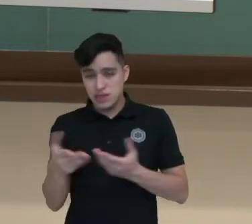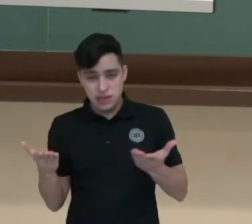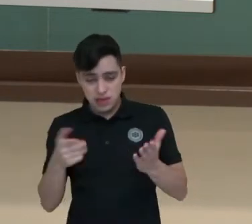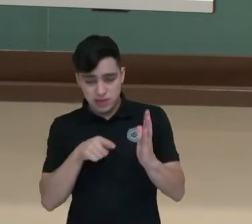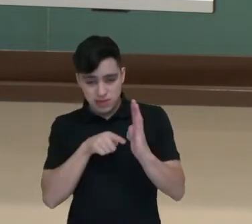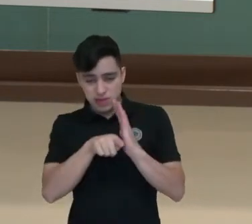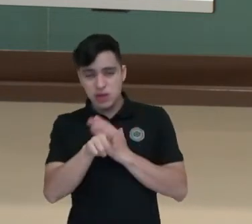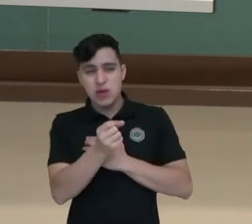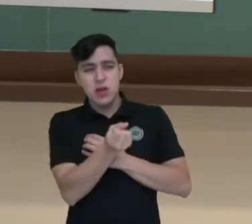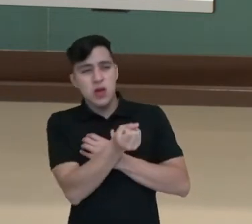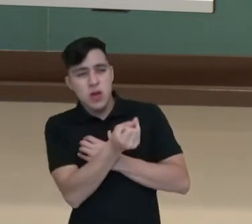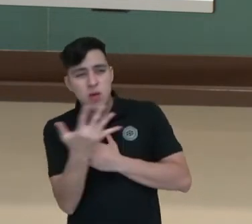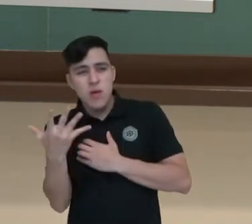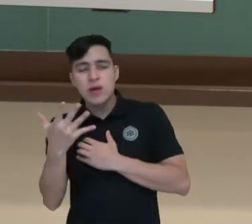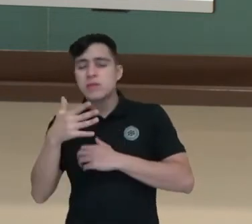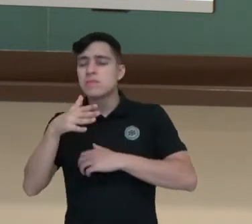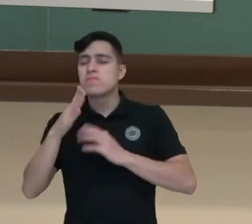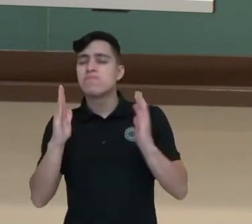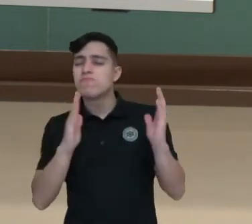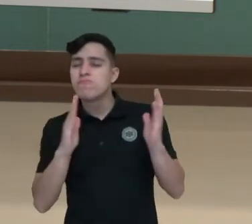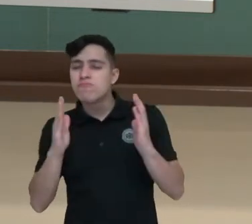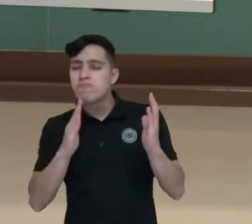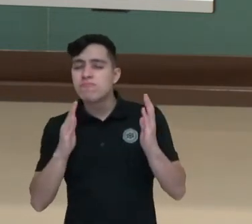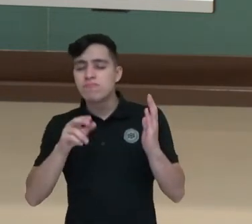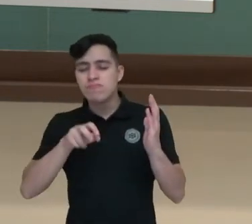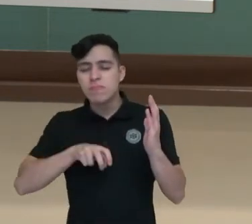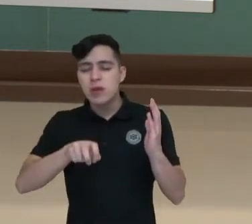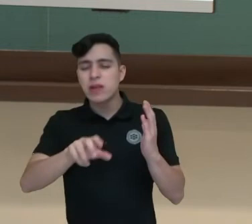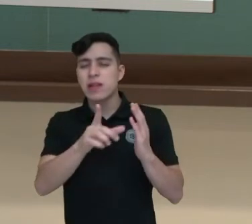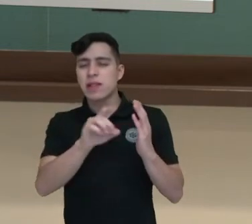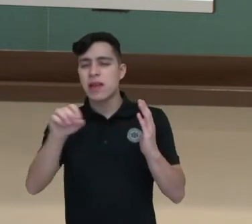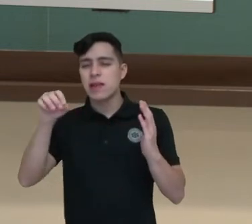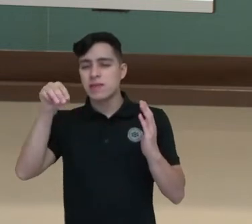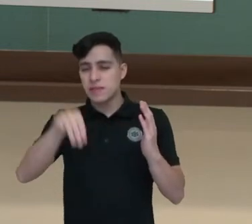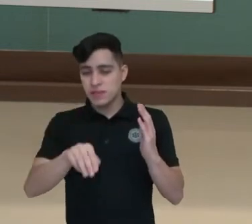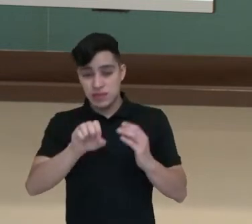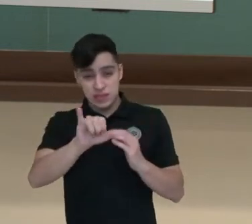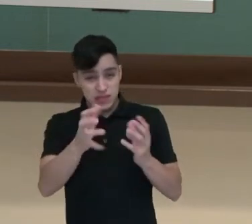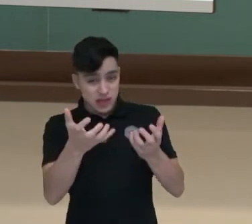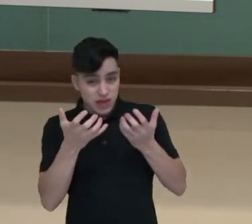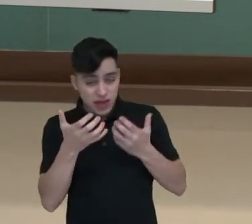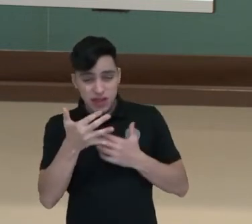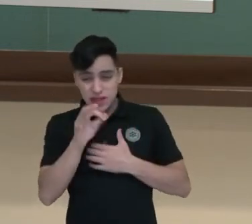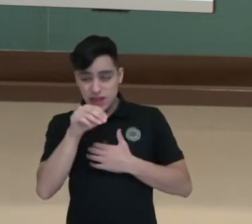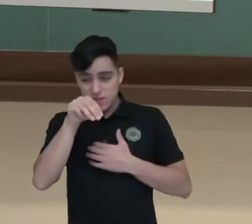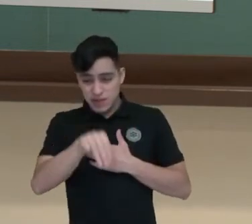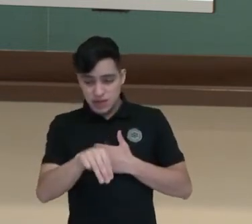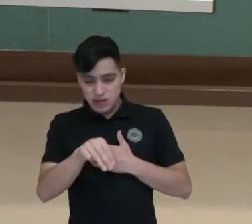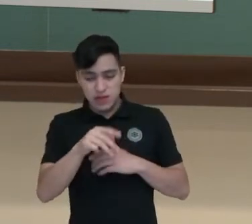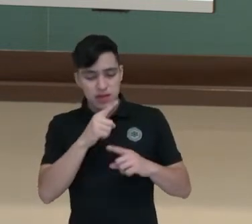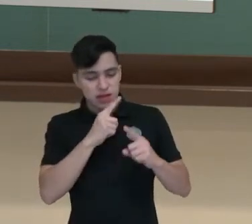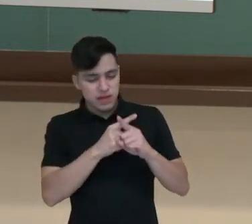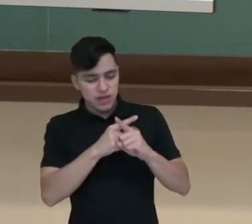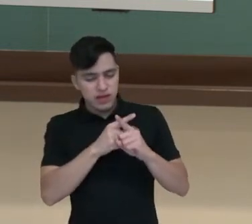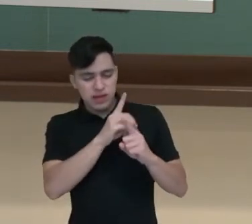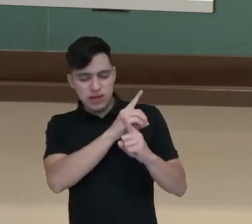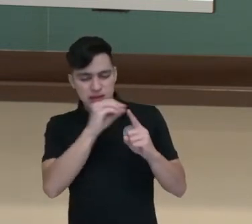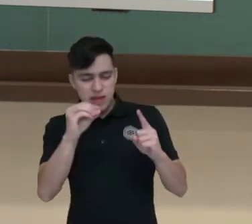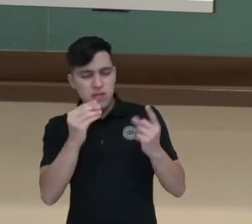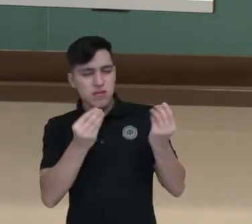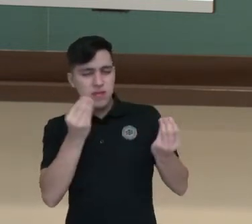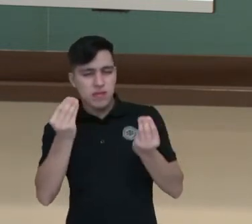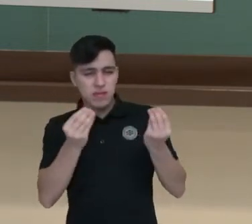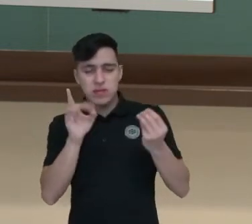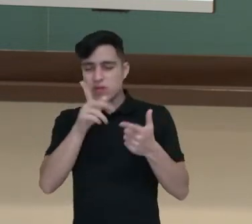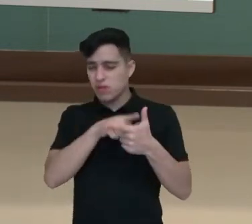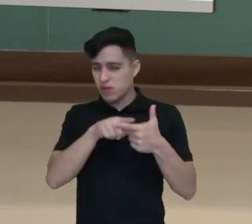é, quanto, em média, quanto que ele percorreria 10 metros? Se eu quero 10 metros, ele cabe 10 vezes no 100. Então, bastaria